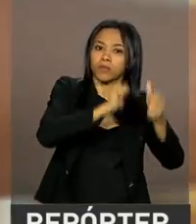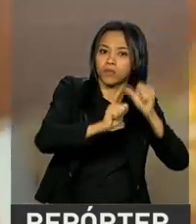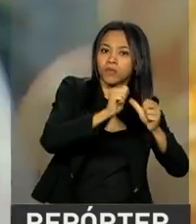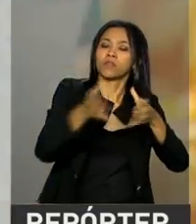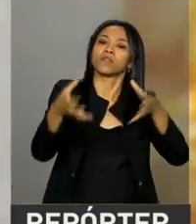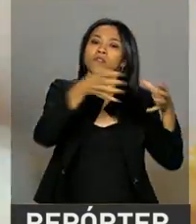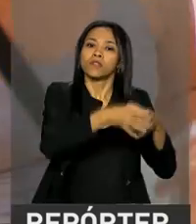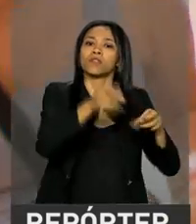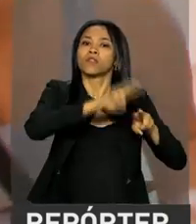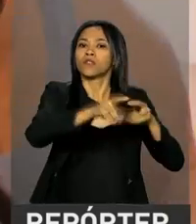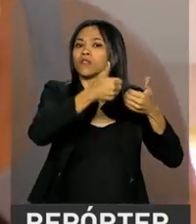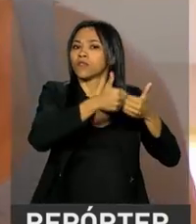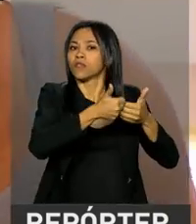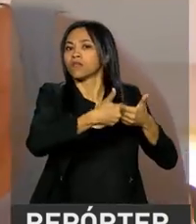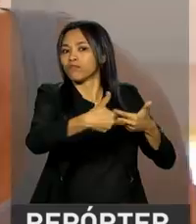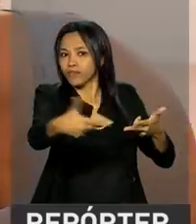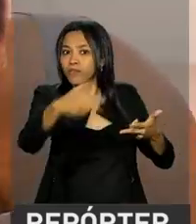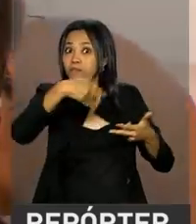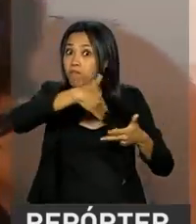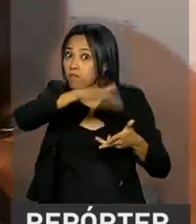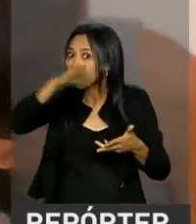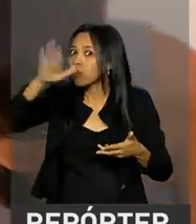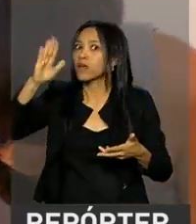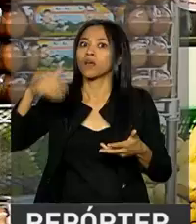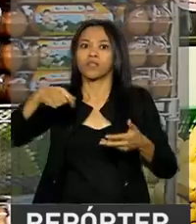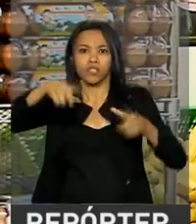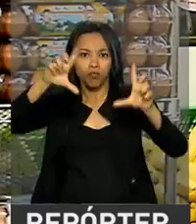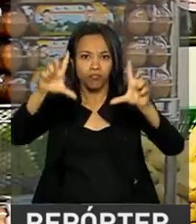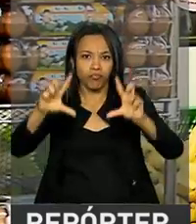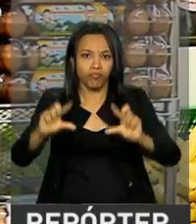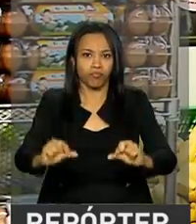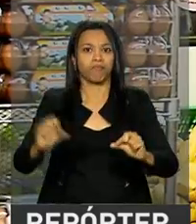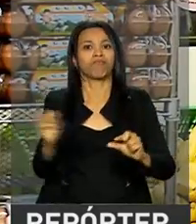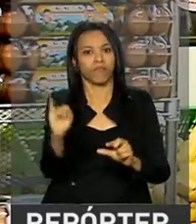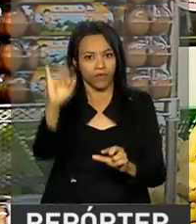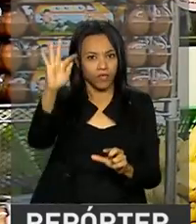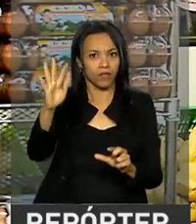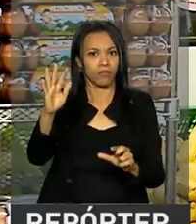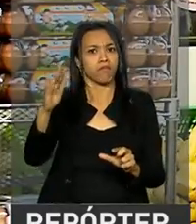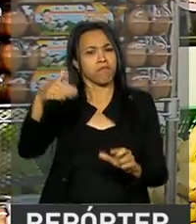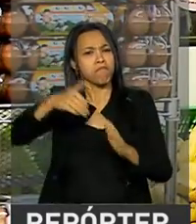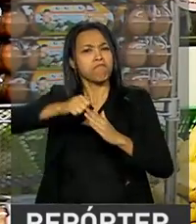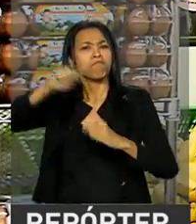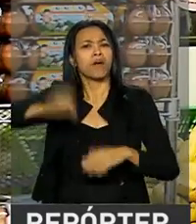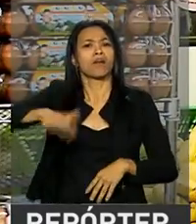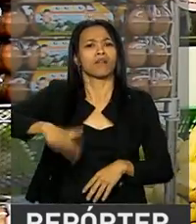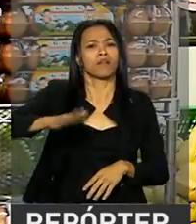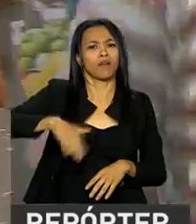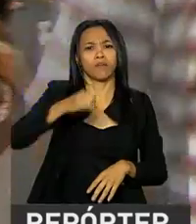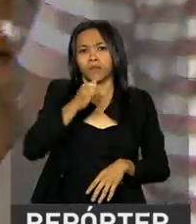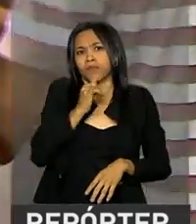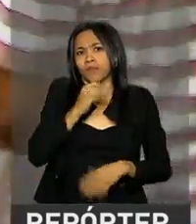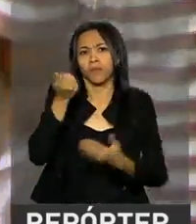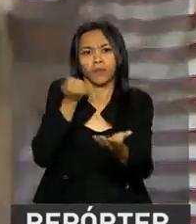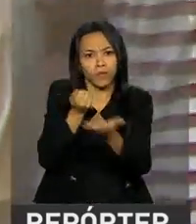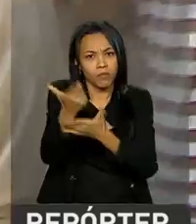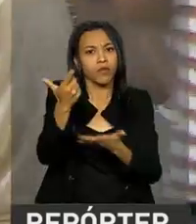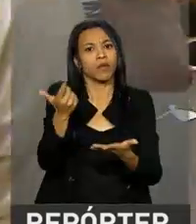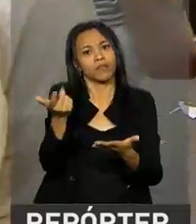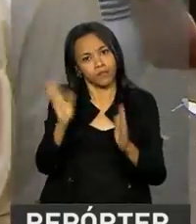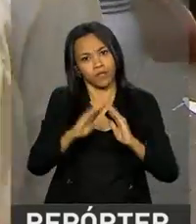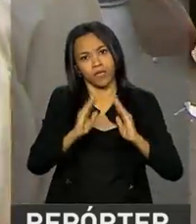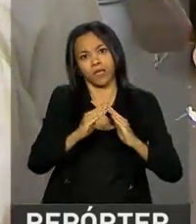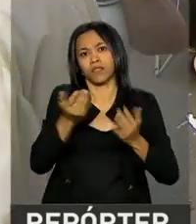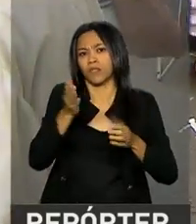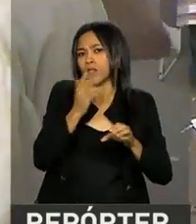e de transportes foram os que mais contribuíram para a queda da inflação ficaram mais baratos produtos comprados para consumo em